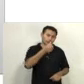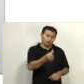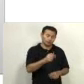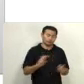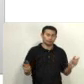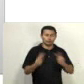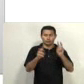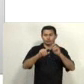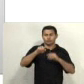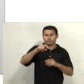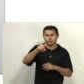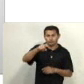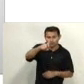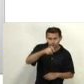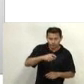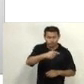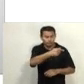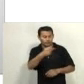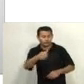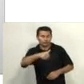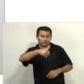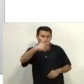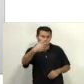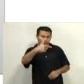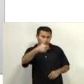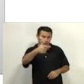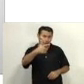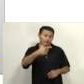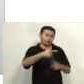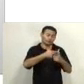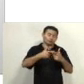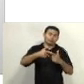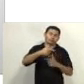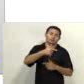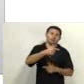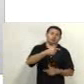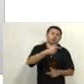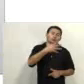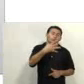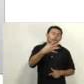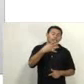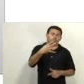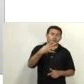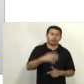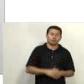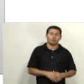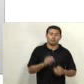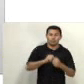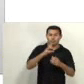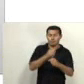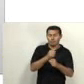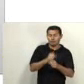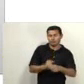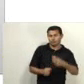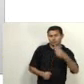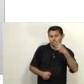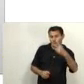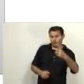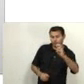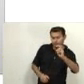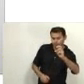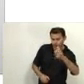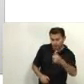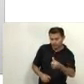x, menos 12 dividido por 4. Eu fazendo esse cálculo, eu fazendo esse cálculo, eu tenho